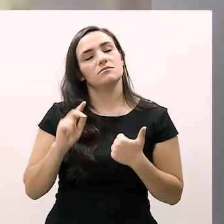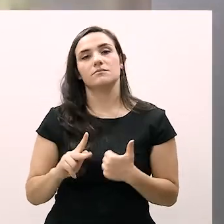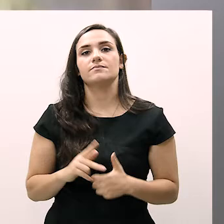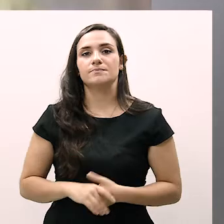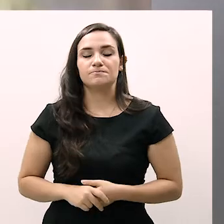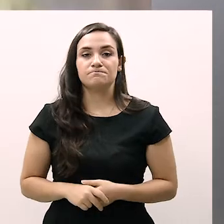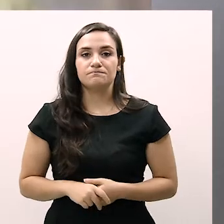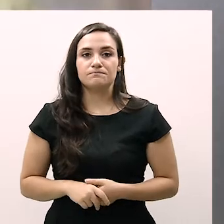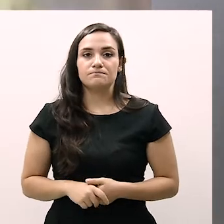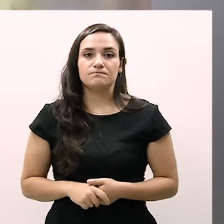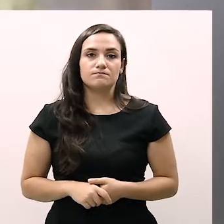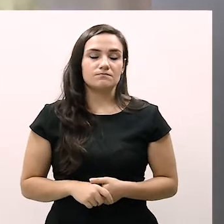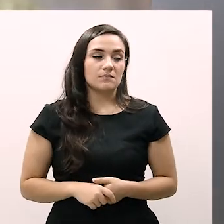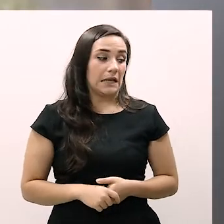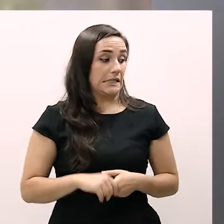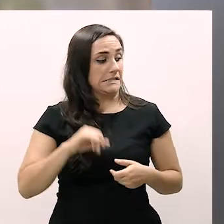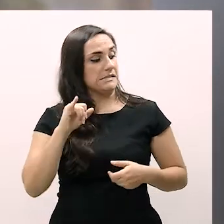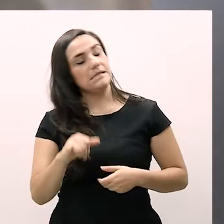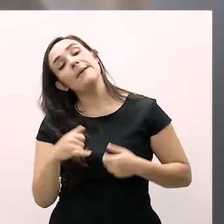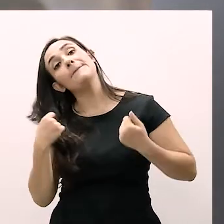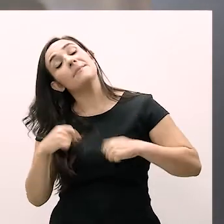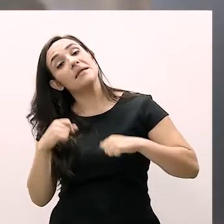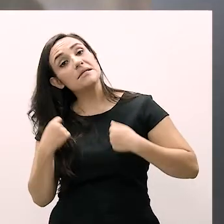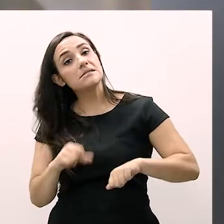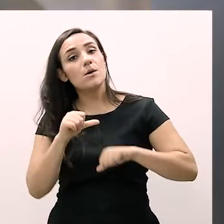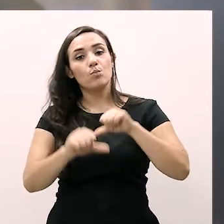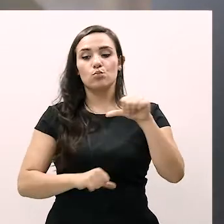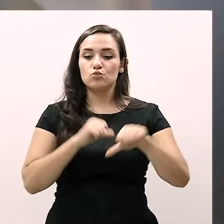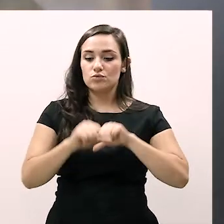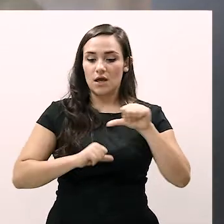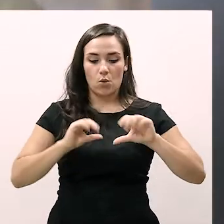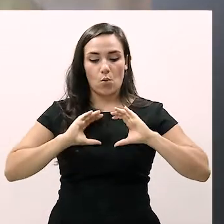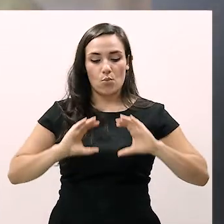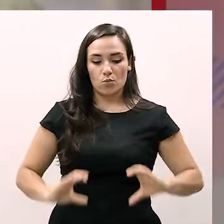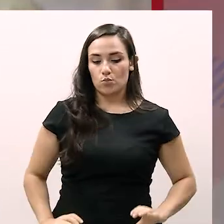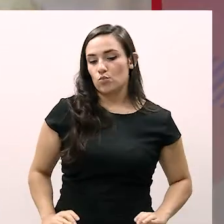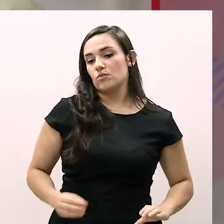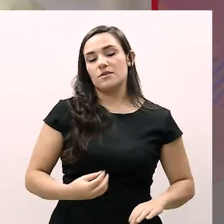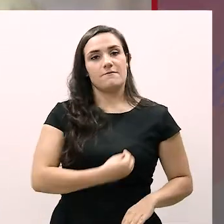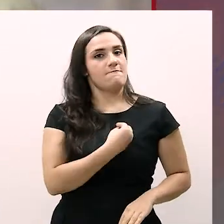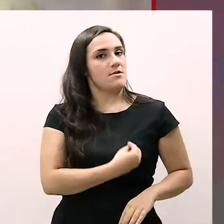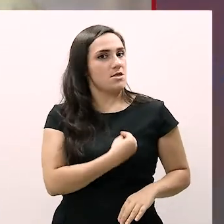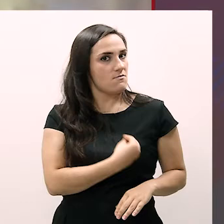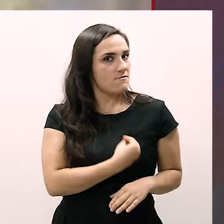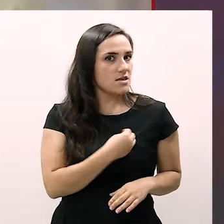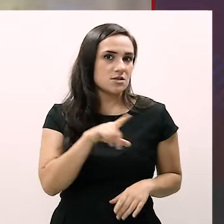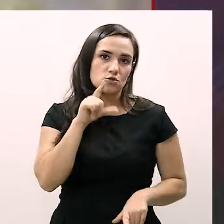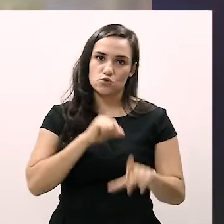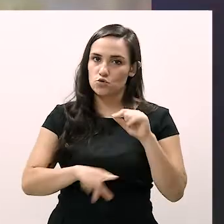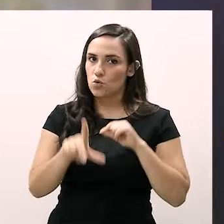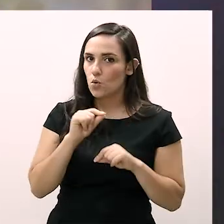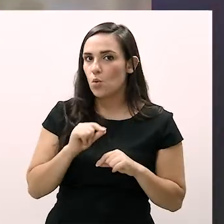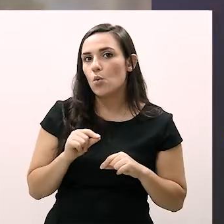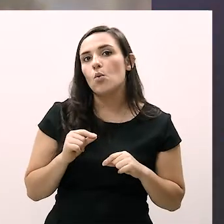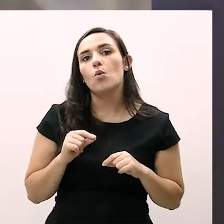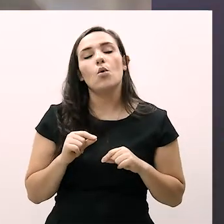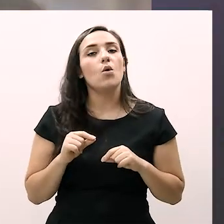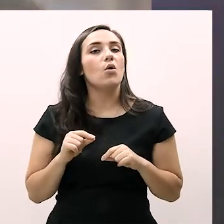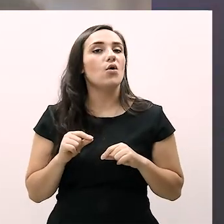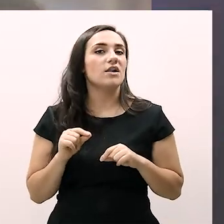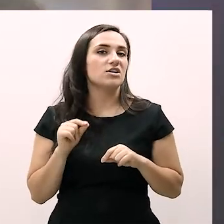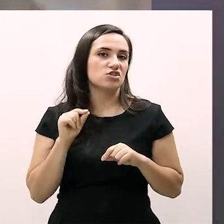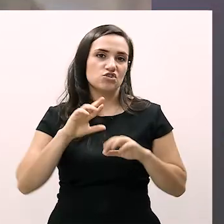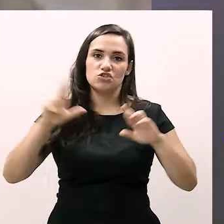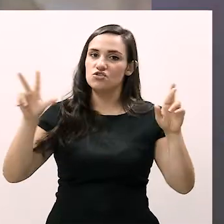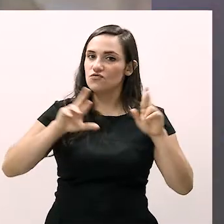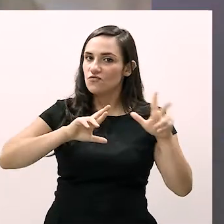Se necessárias forem mudanças de estilo de vida, a aquisição de